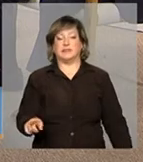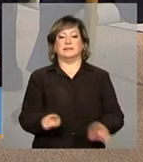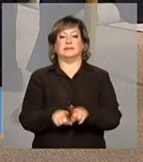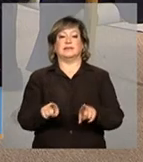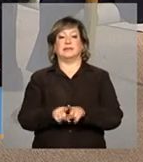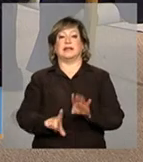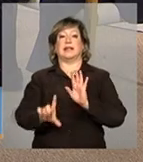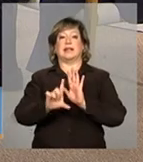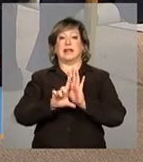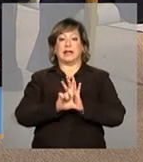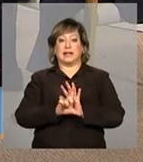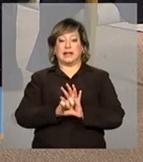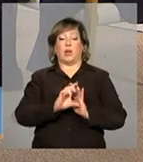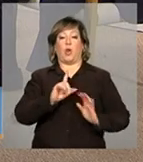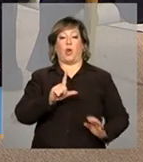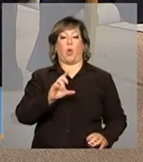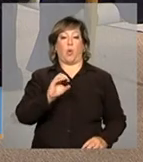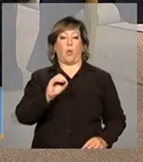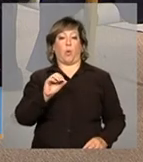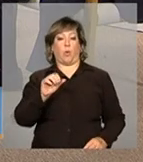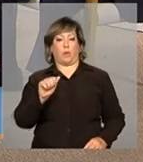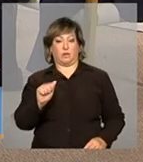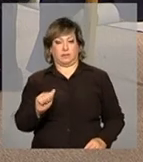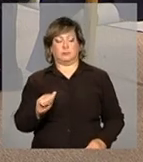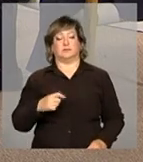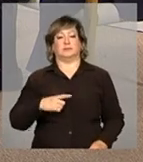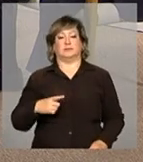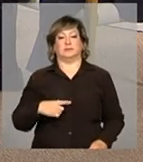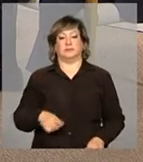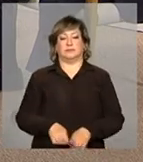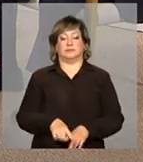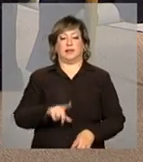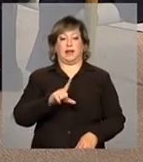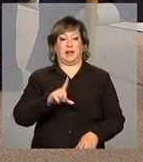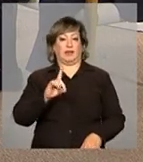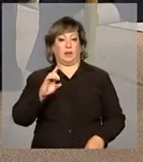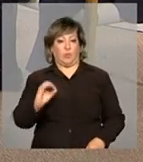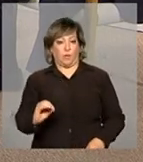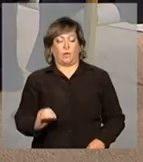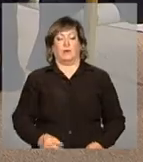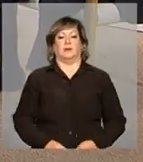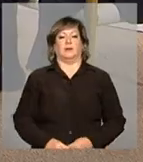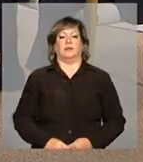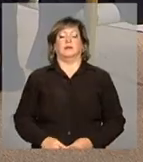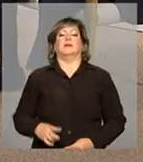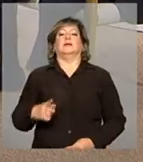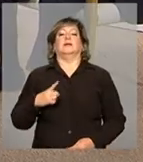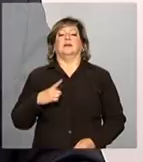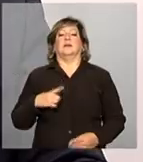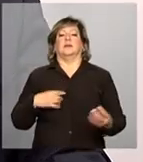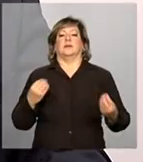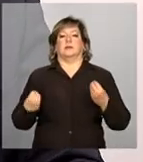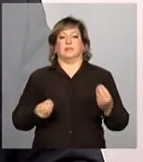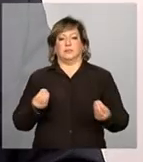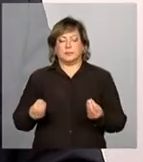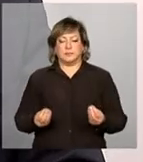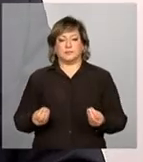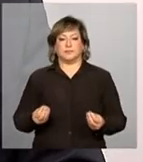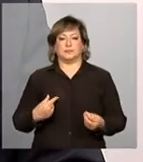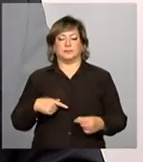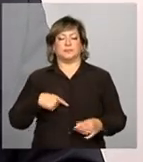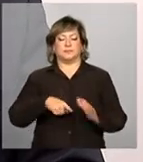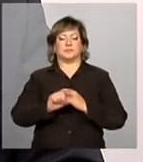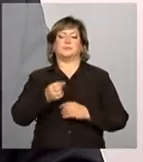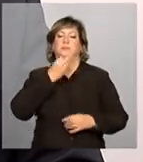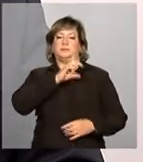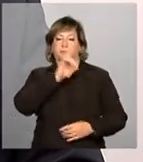a lei de diretrizes orçamentárias a l de bom dia bom dia Adriana bom dia aos ouvidos que estão